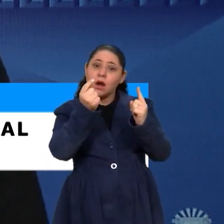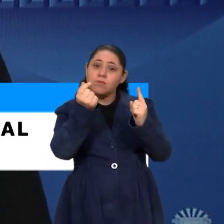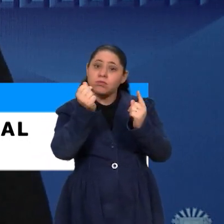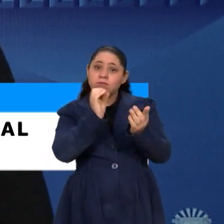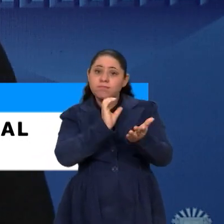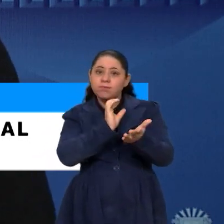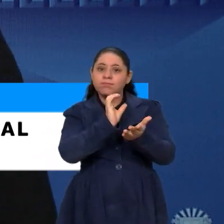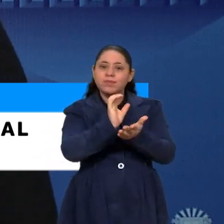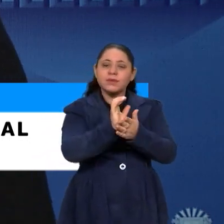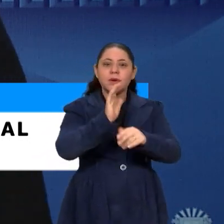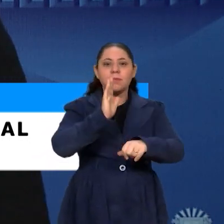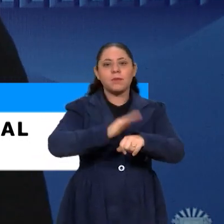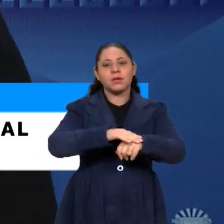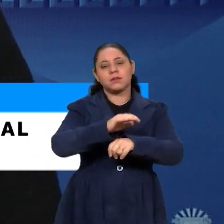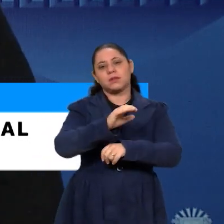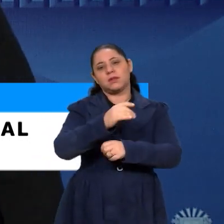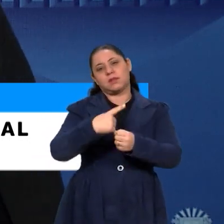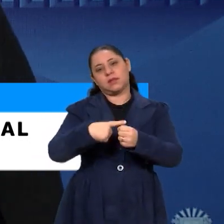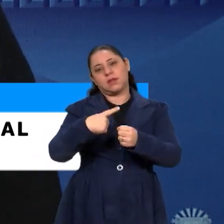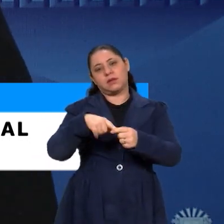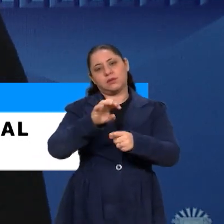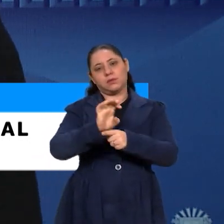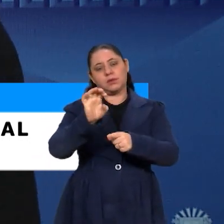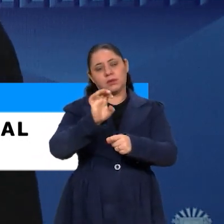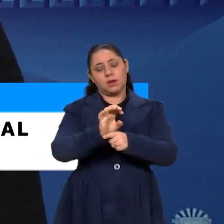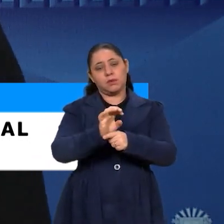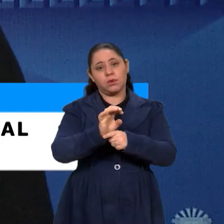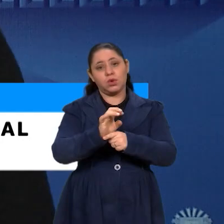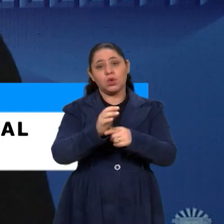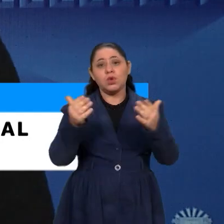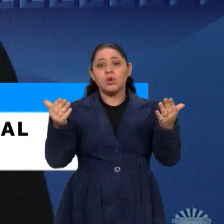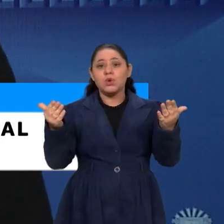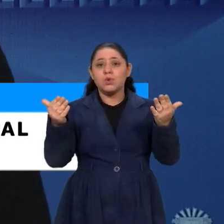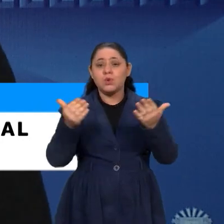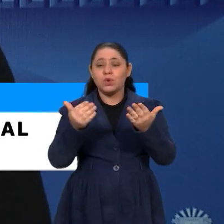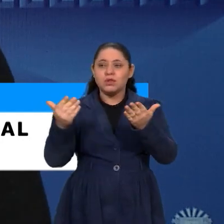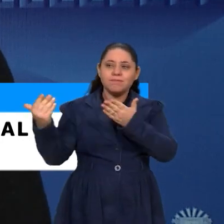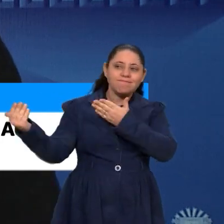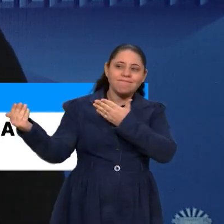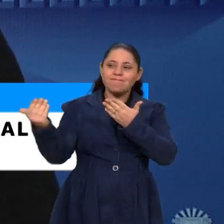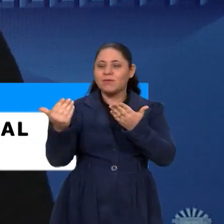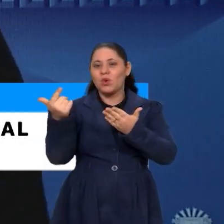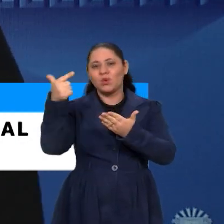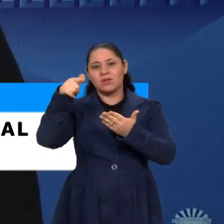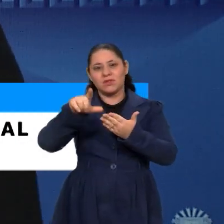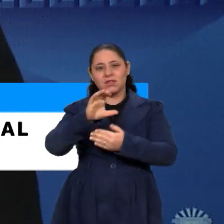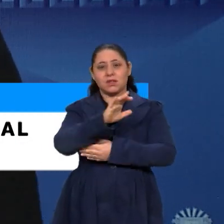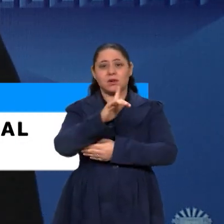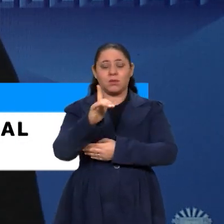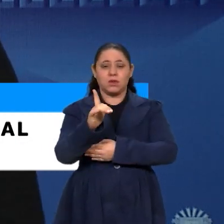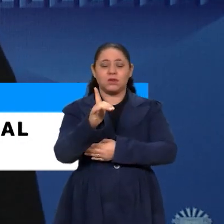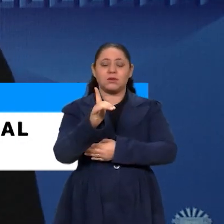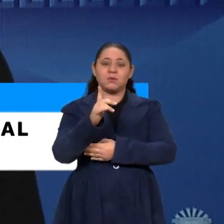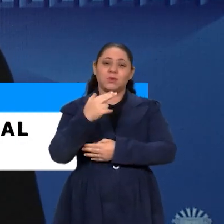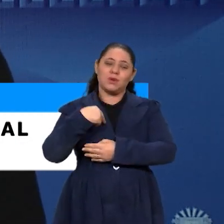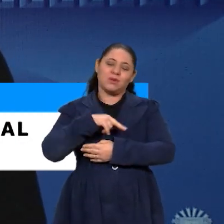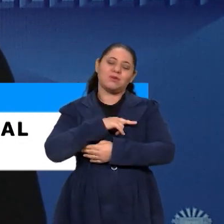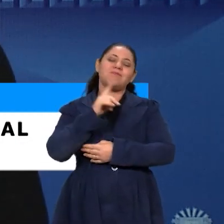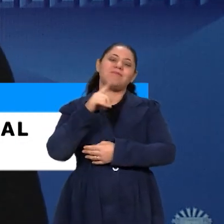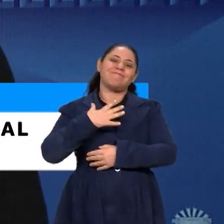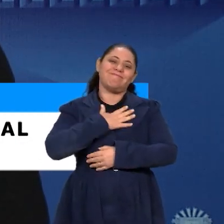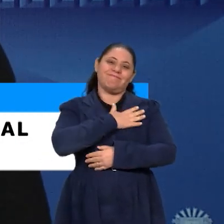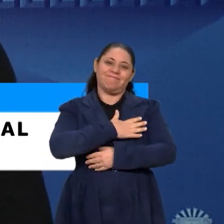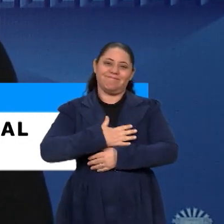possamos investir mais, né, na nossa cidade, no nosso estado. E hoje recepcionar mais uma vez em Campo Grande, para